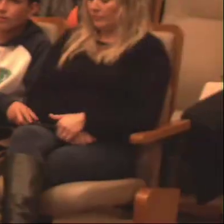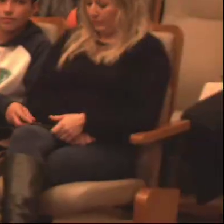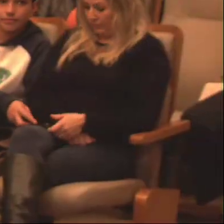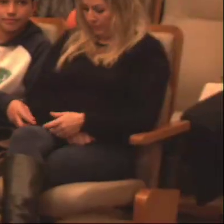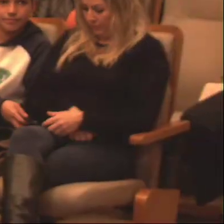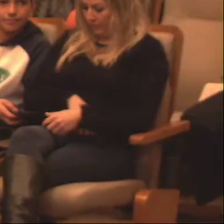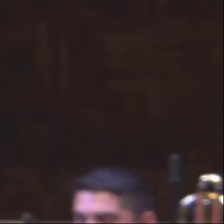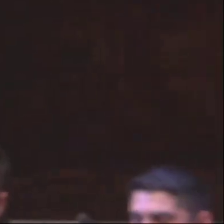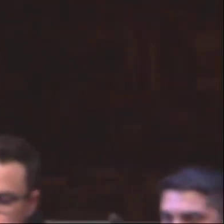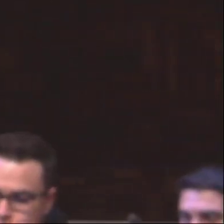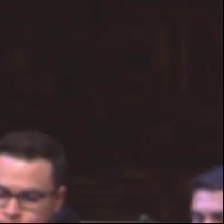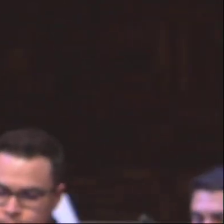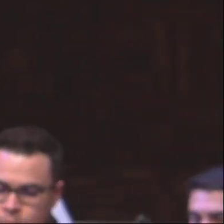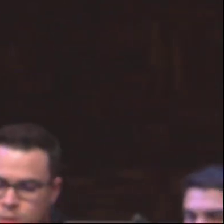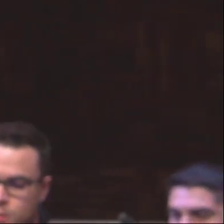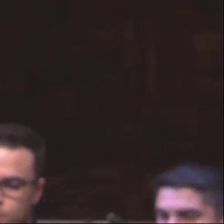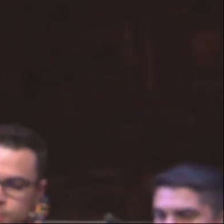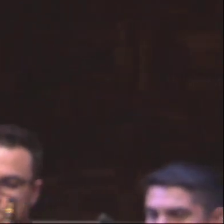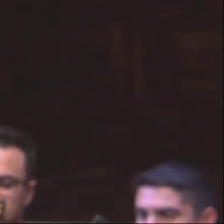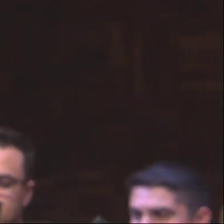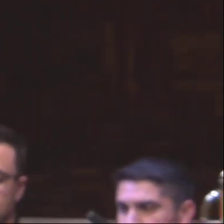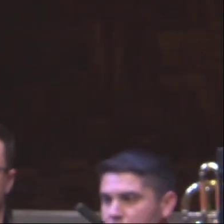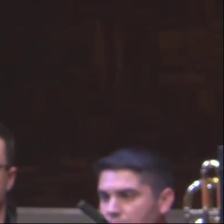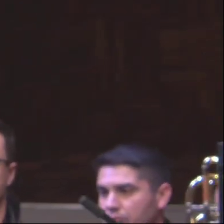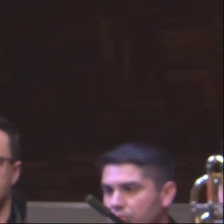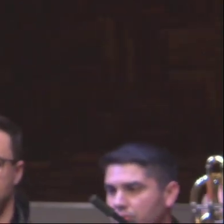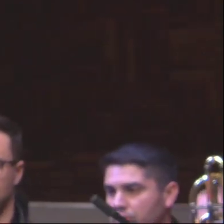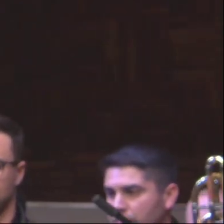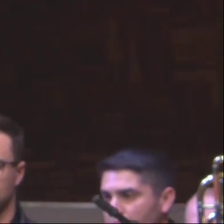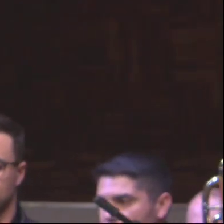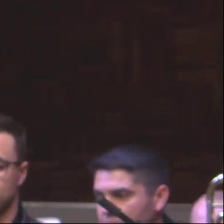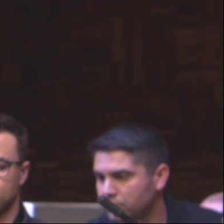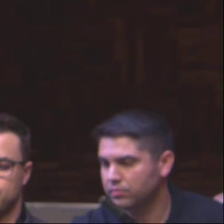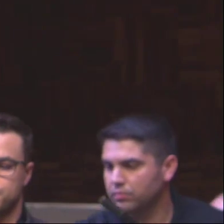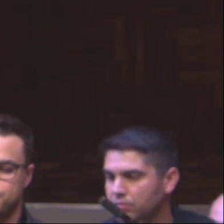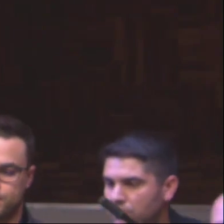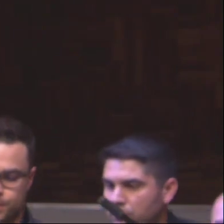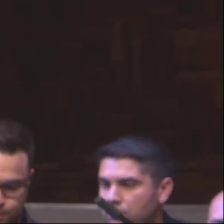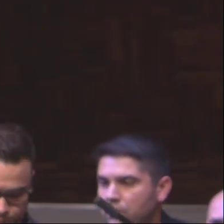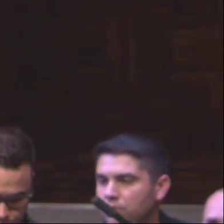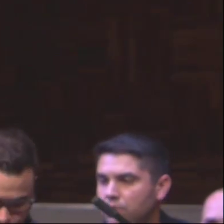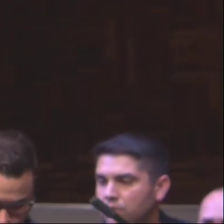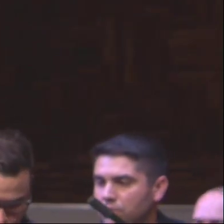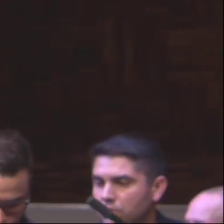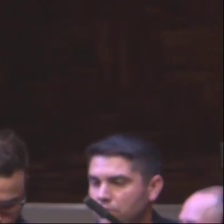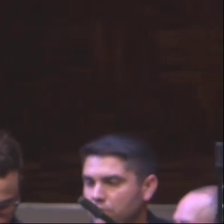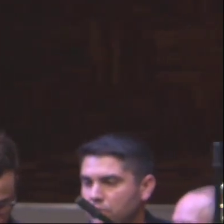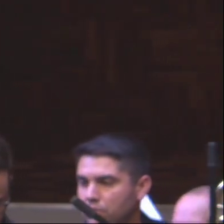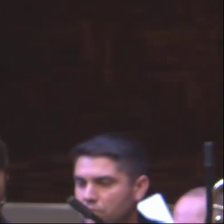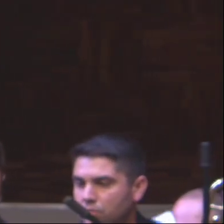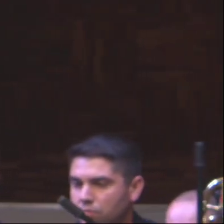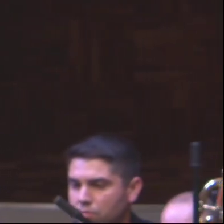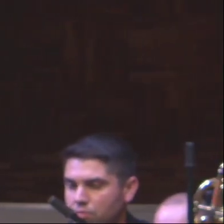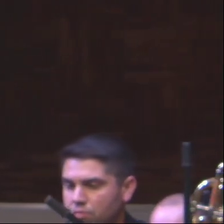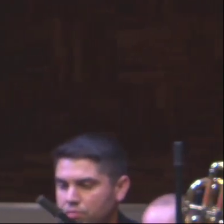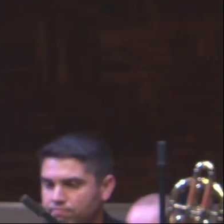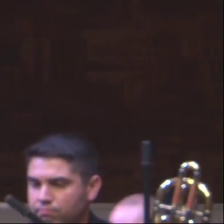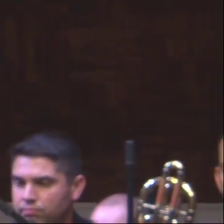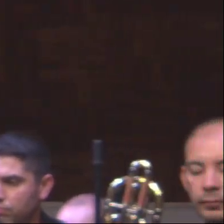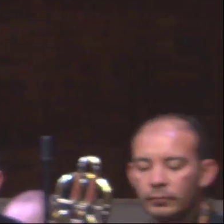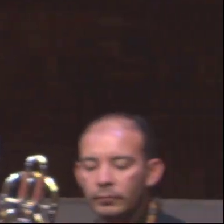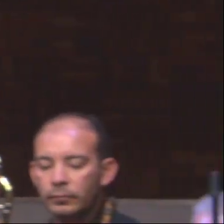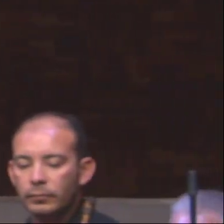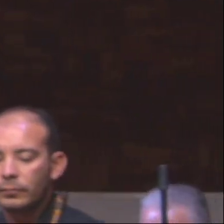todo tipo de instrumento, tudo que tem fôlego, louve ao Senhor. O Senhor Deus é que fez a arte, fez a música. Esse